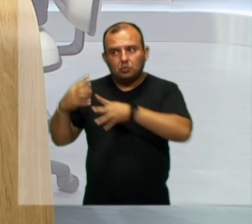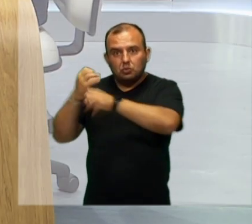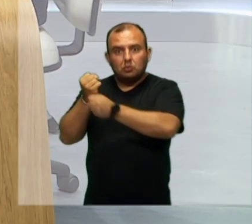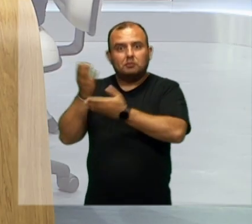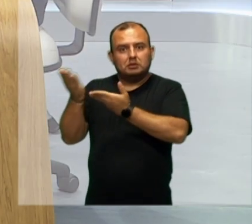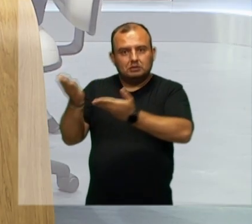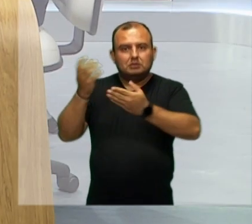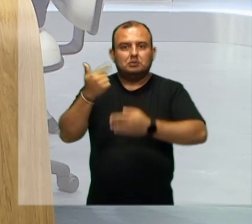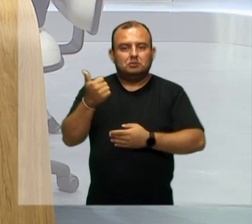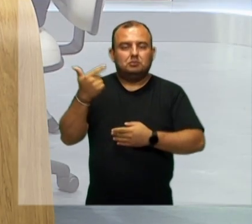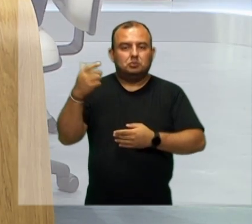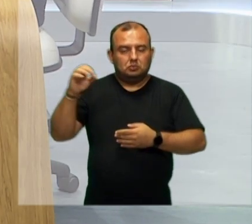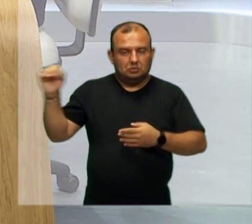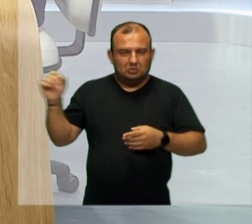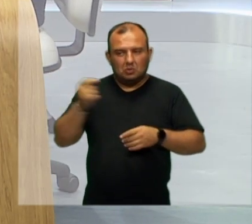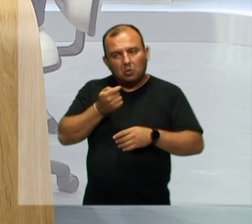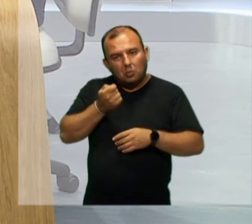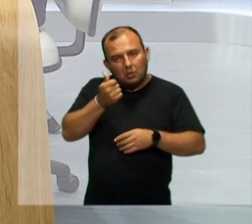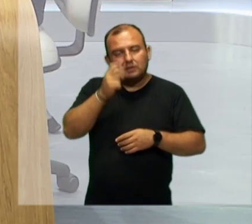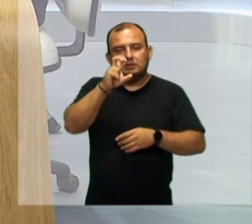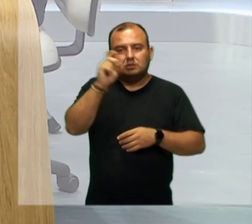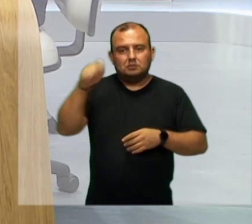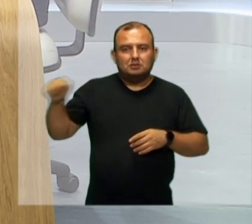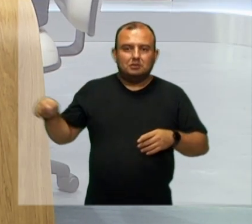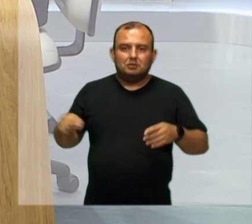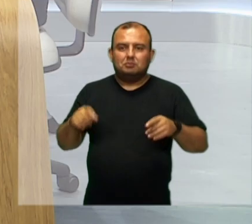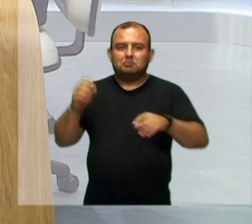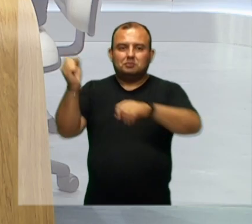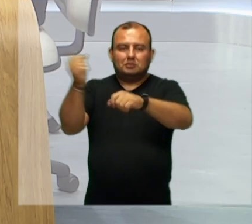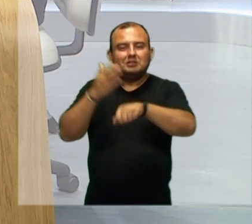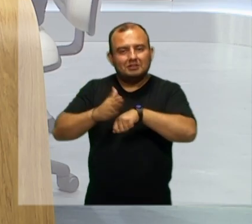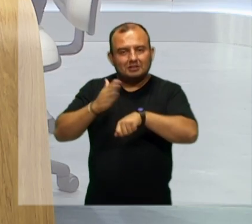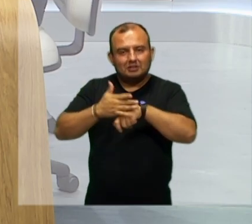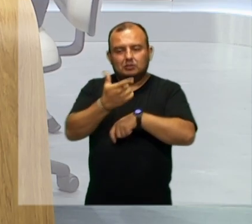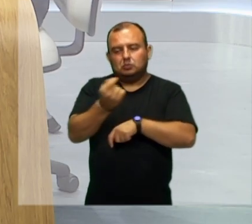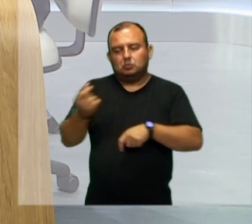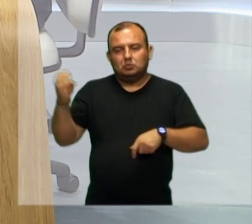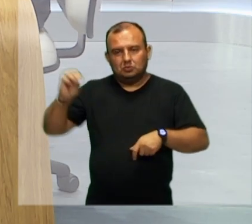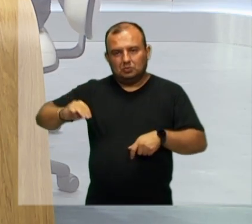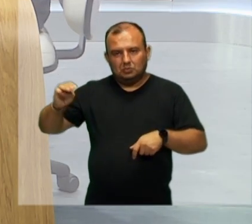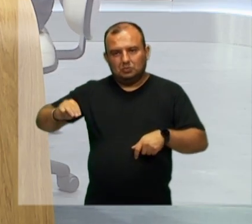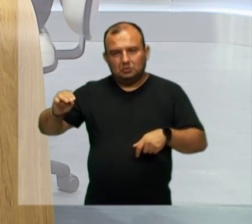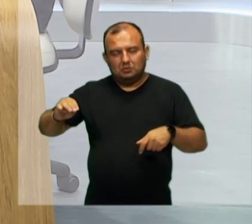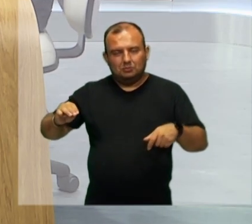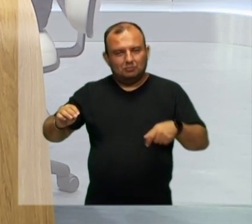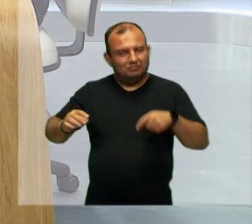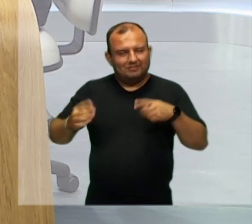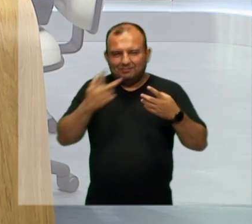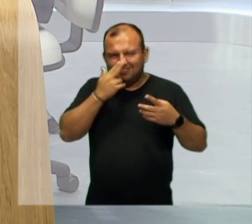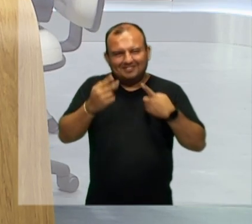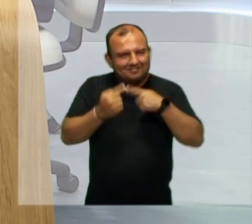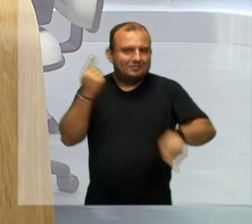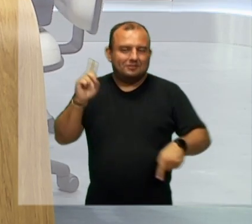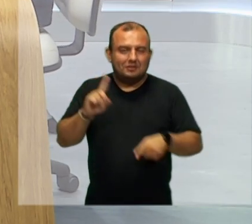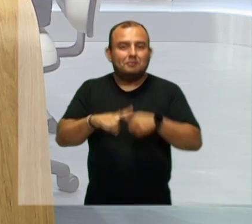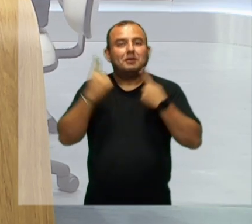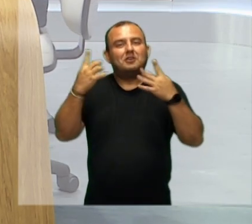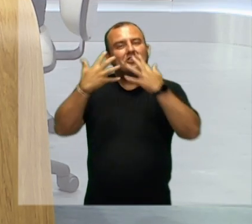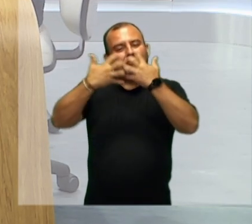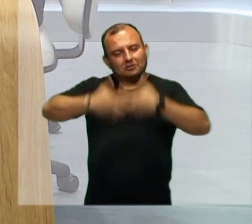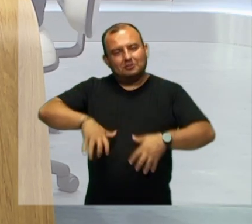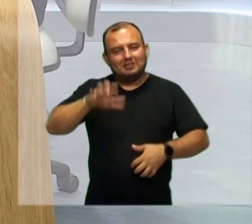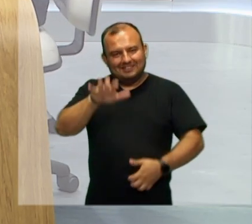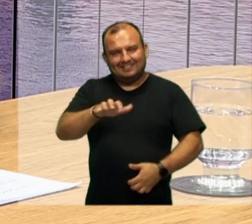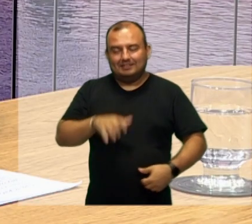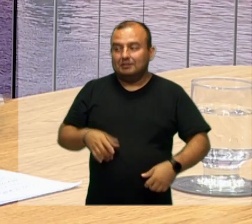5 meses para fazer uma prova de 200 metros. Mas é isso aí, meio contraditório, mas é assim que funciona. Tem que se